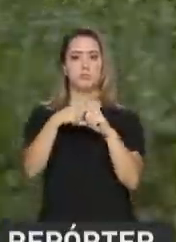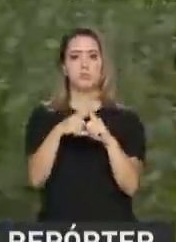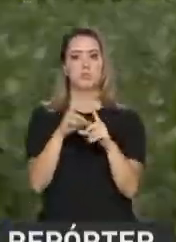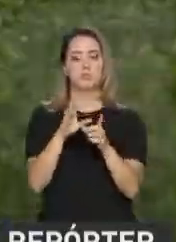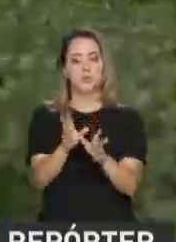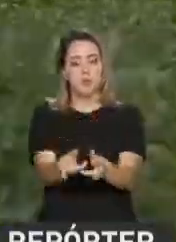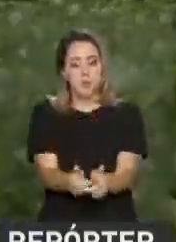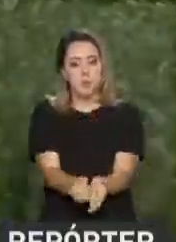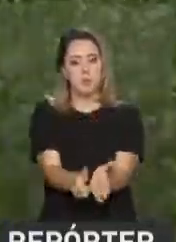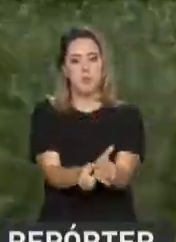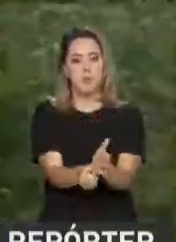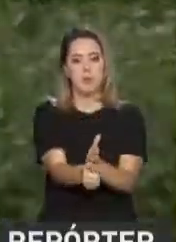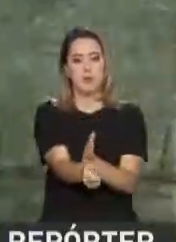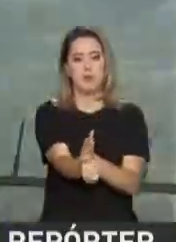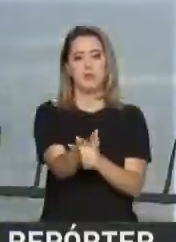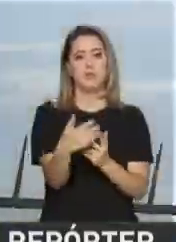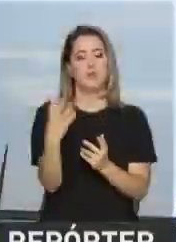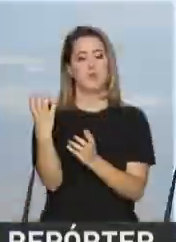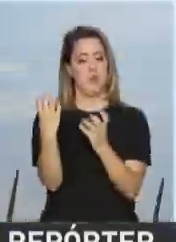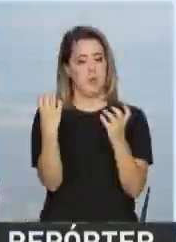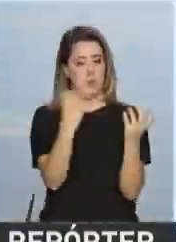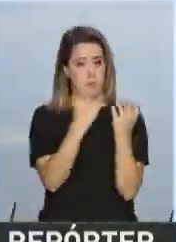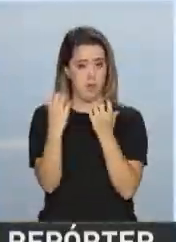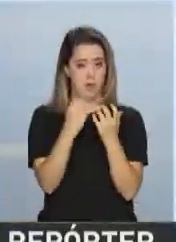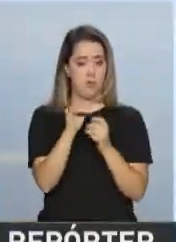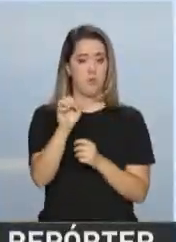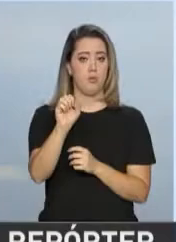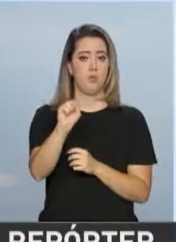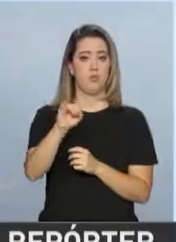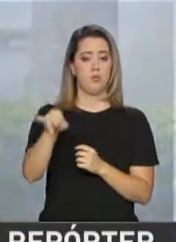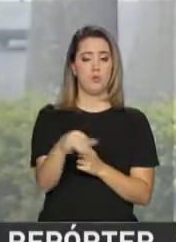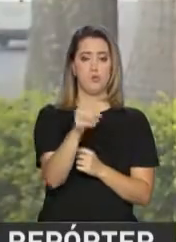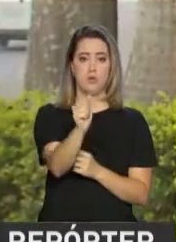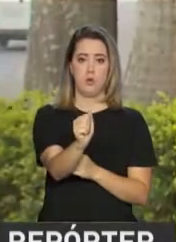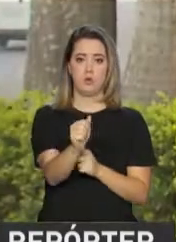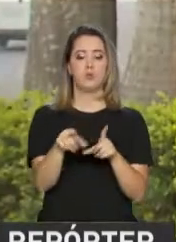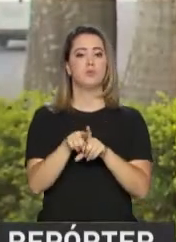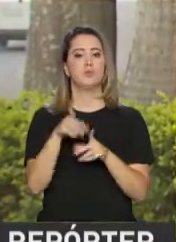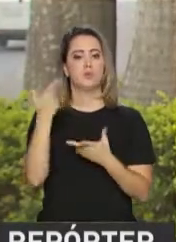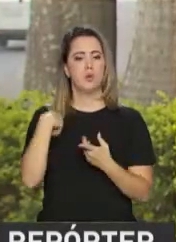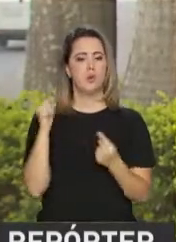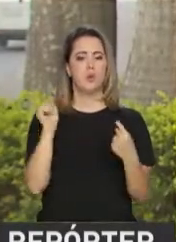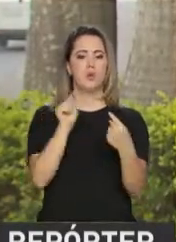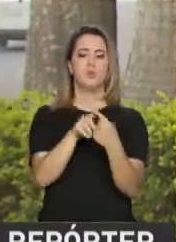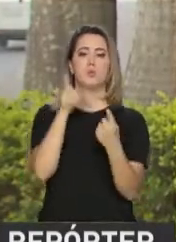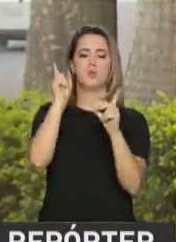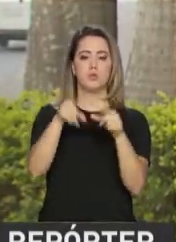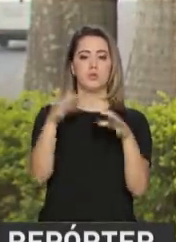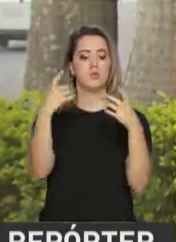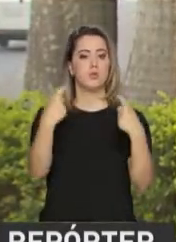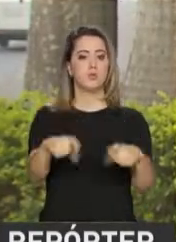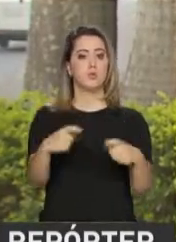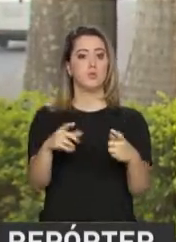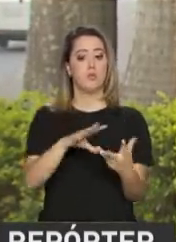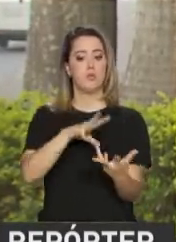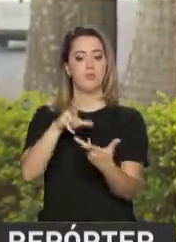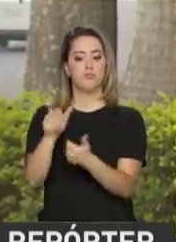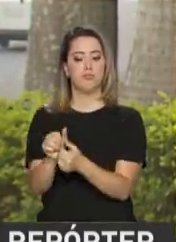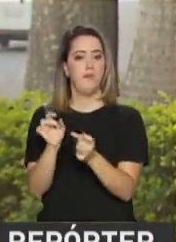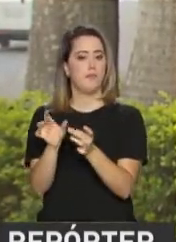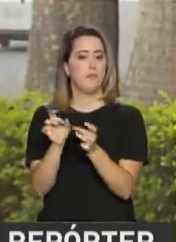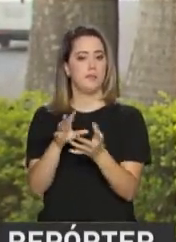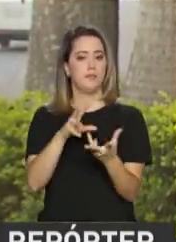grãos como a soja eo milho e grande parte desses produtos têm como destino justamente o mercado externo